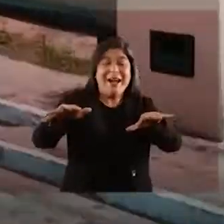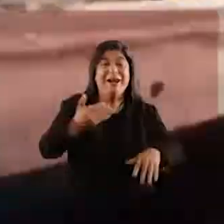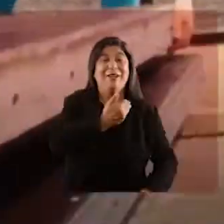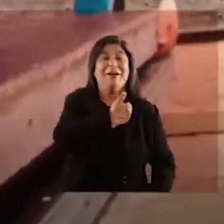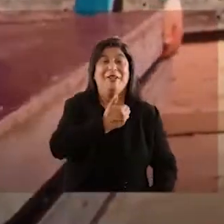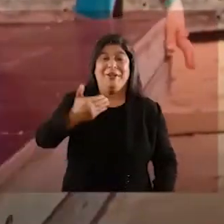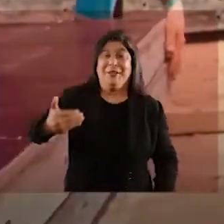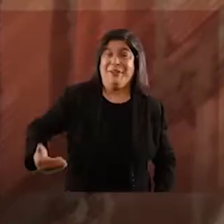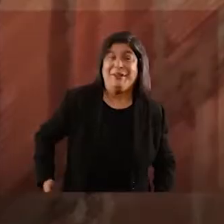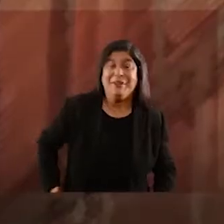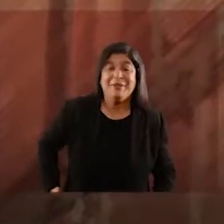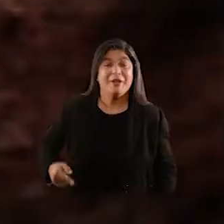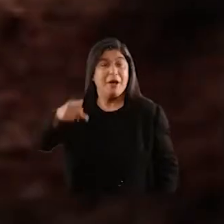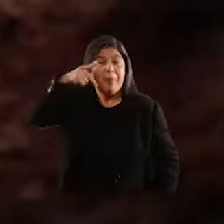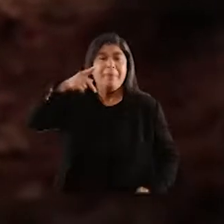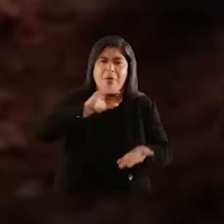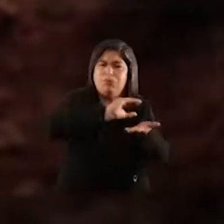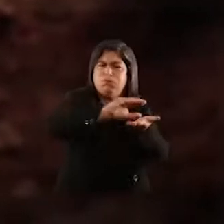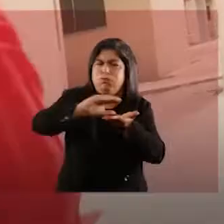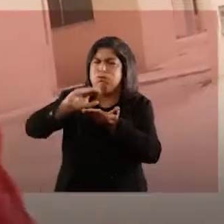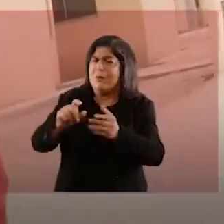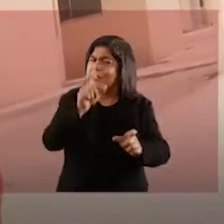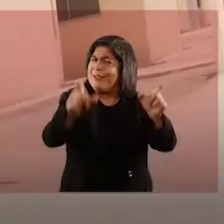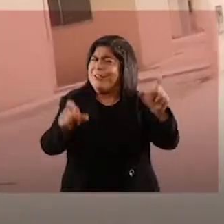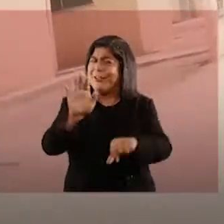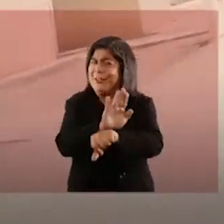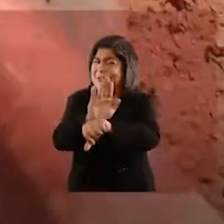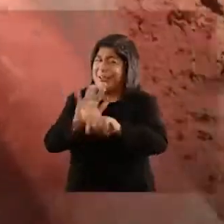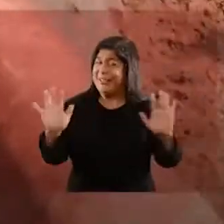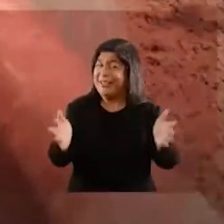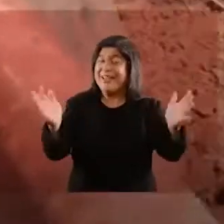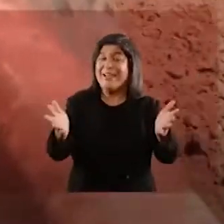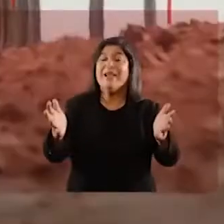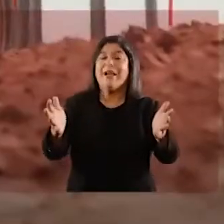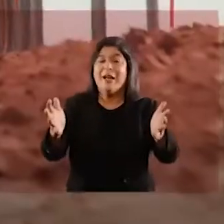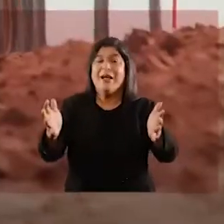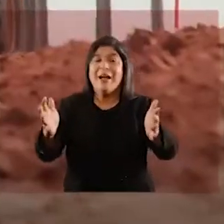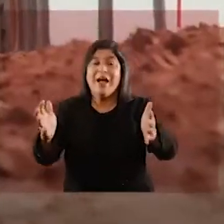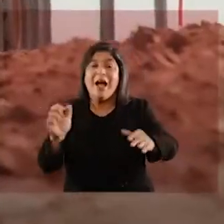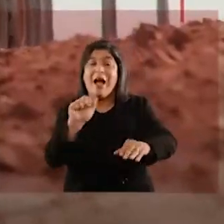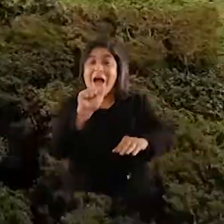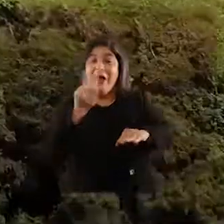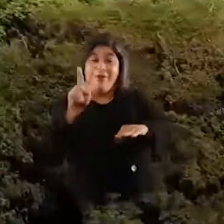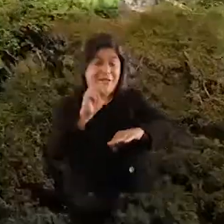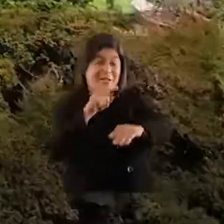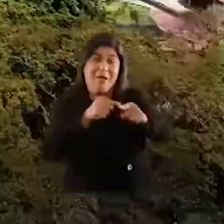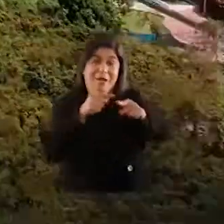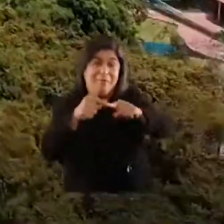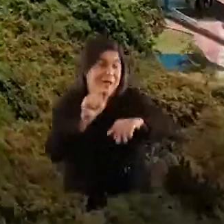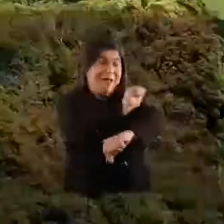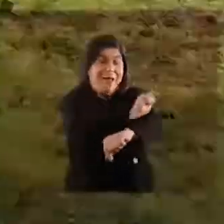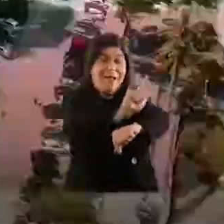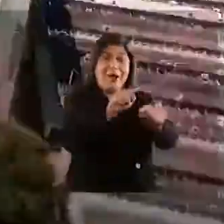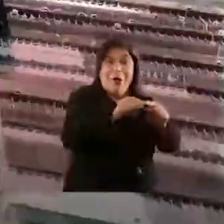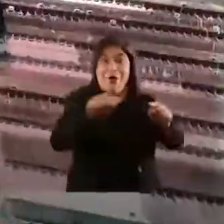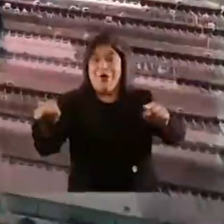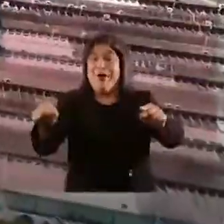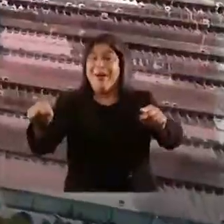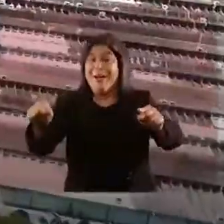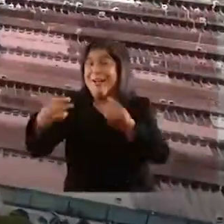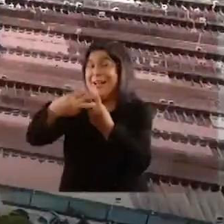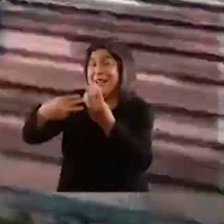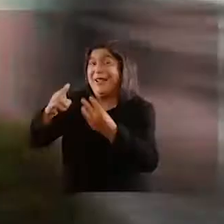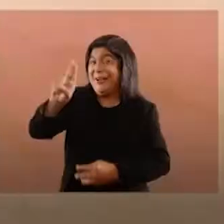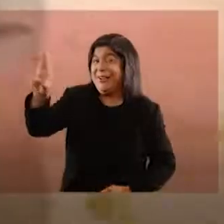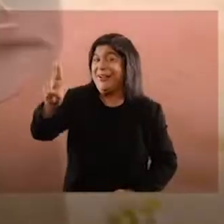O governo da Paraíba investe para facilitar a vida das pessoas. Por isso está fazendo a avenida que liga o bairro do Altiplano ao Hospital